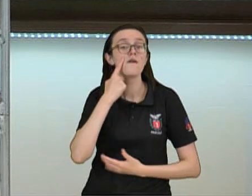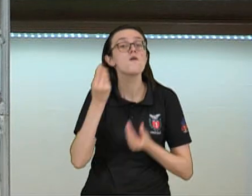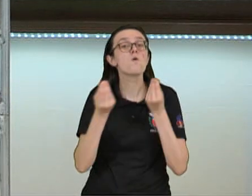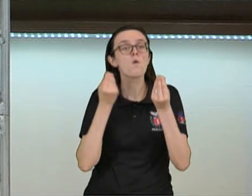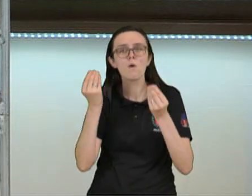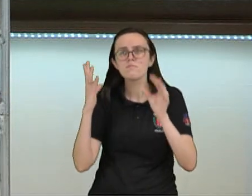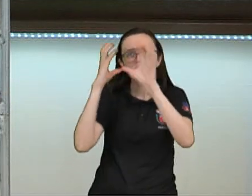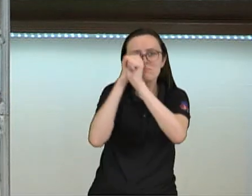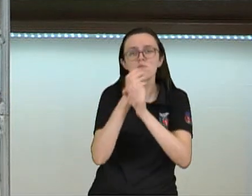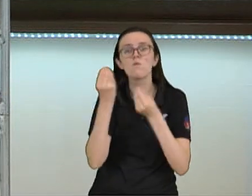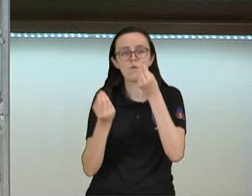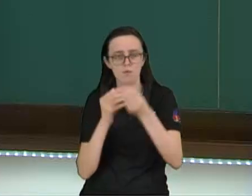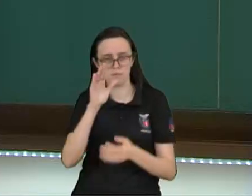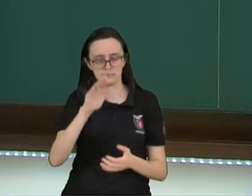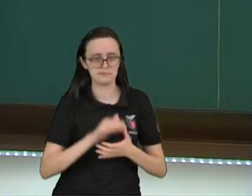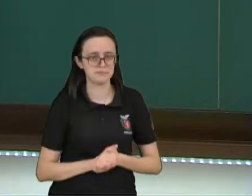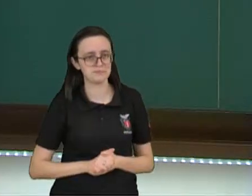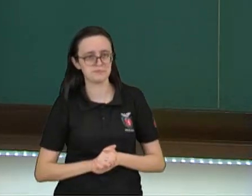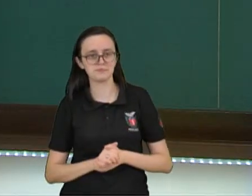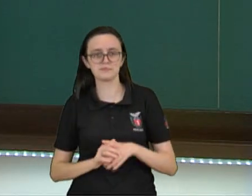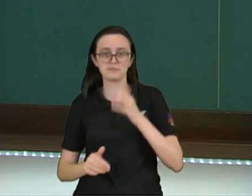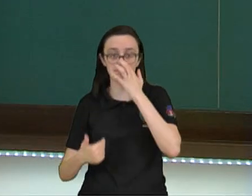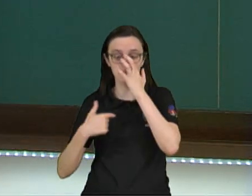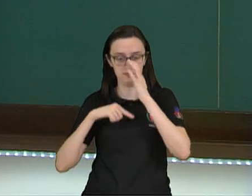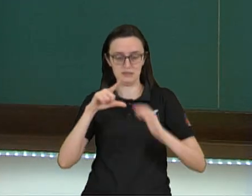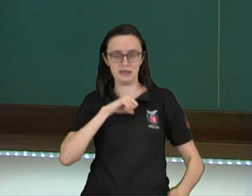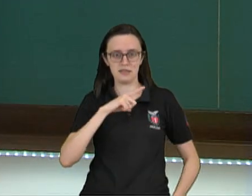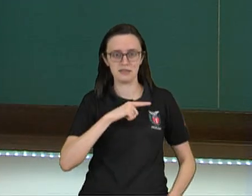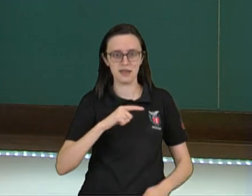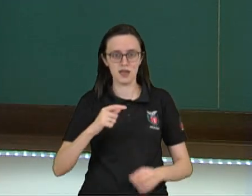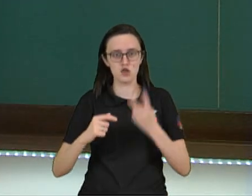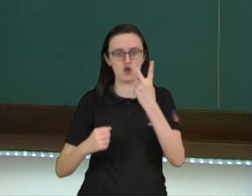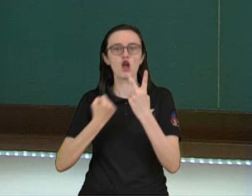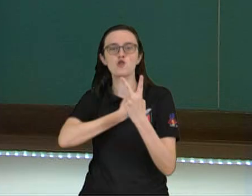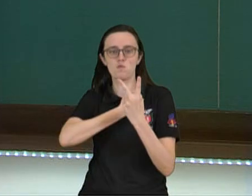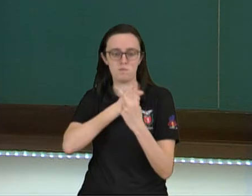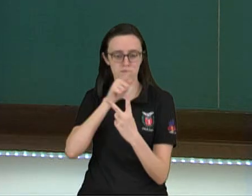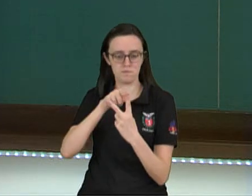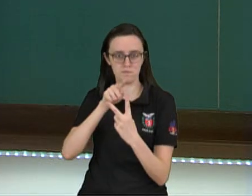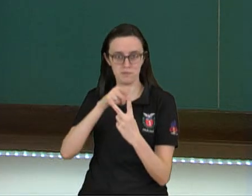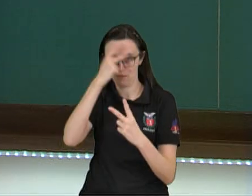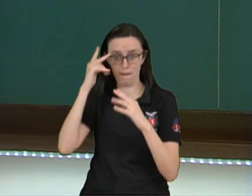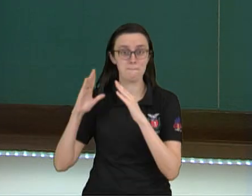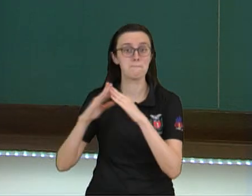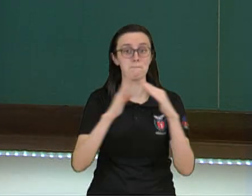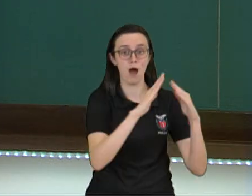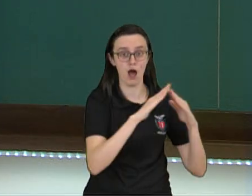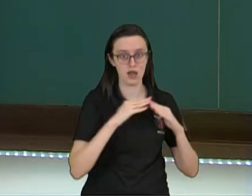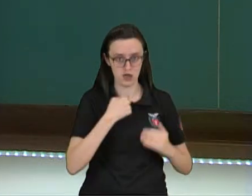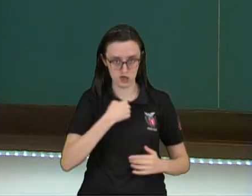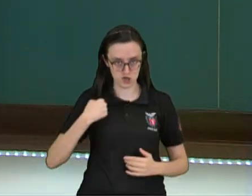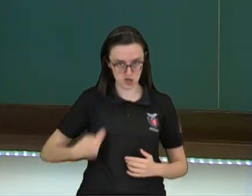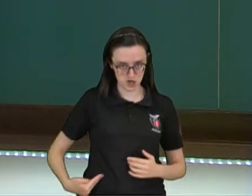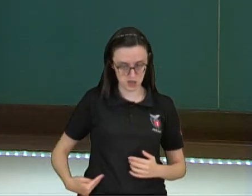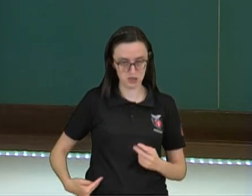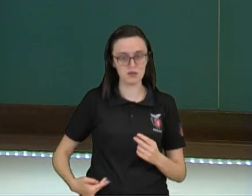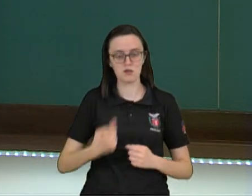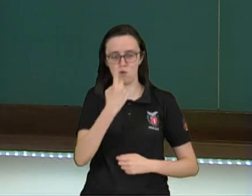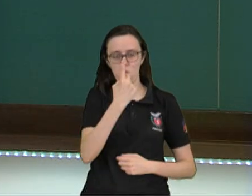ficam as contas? Então vamos lá, eu tenho esses dois números aí, a população de Pequim, da China, perdão,